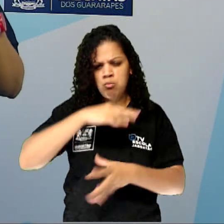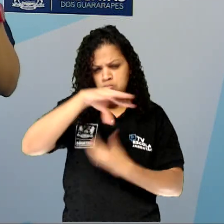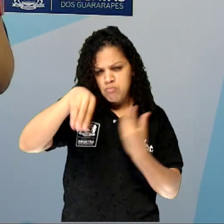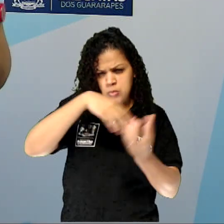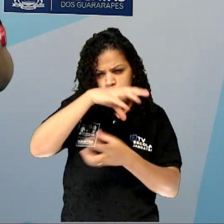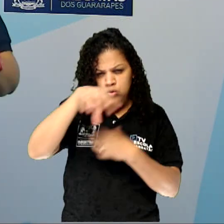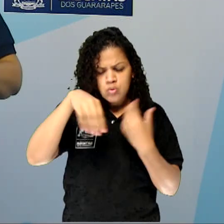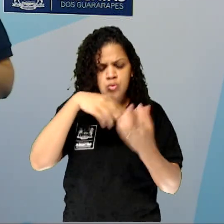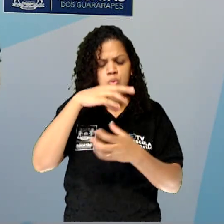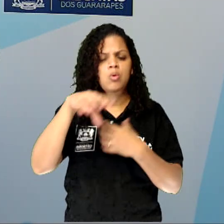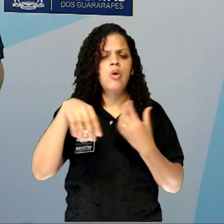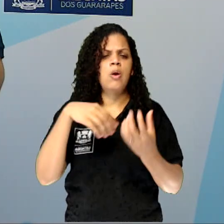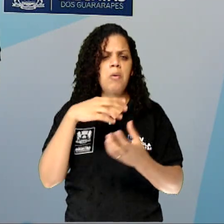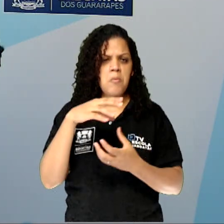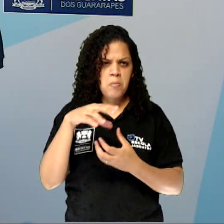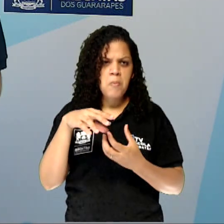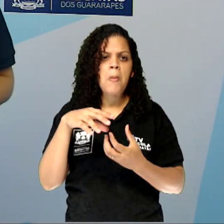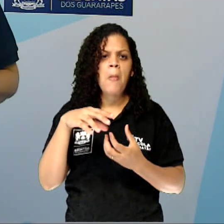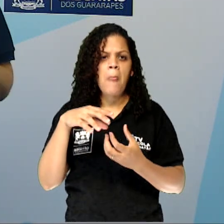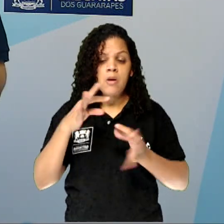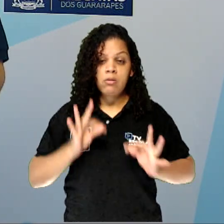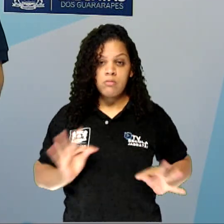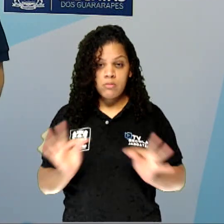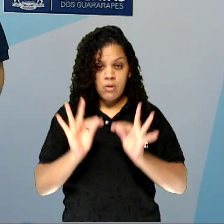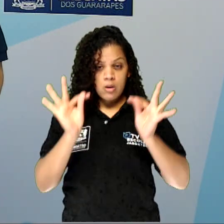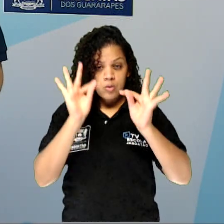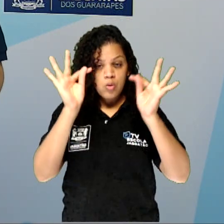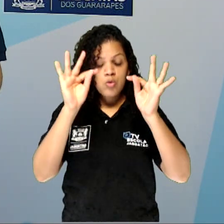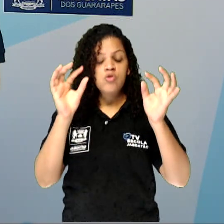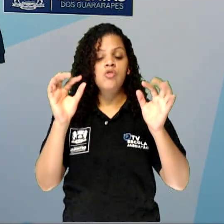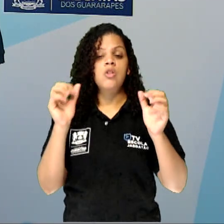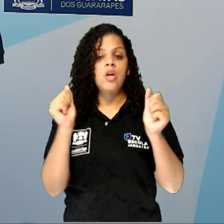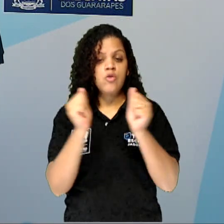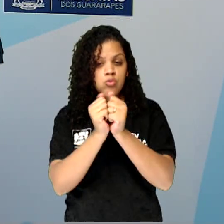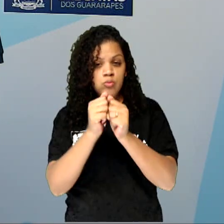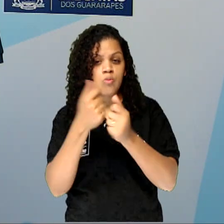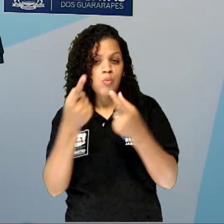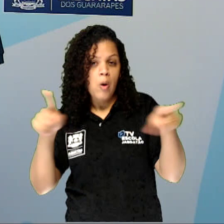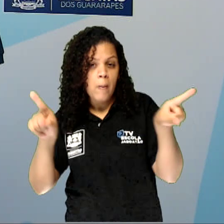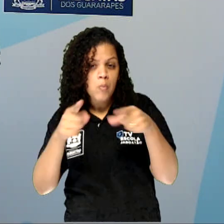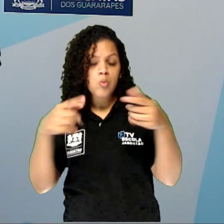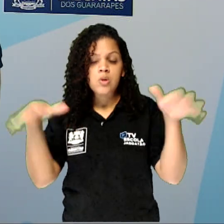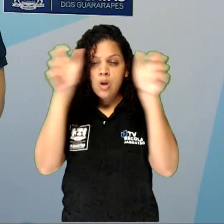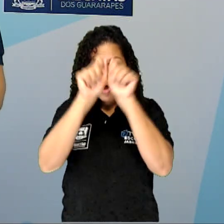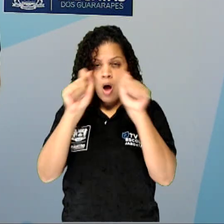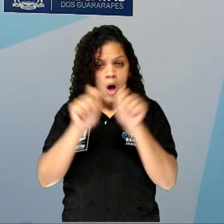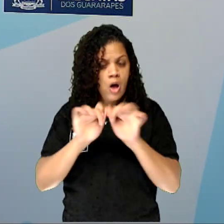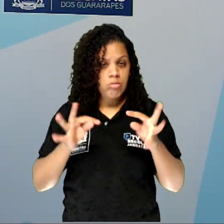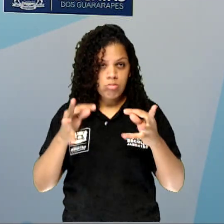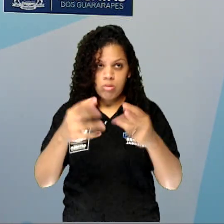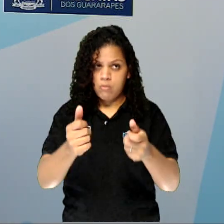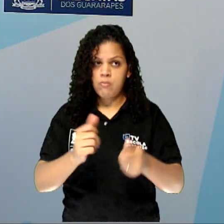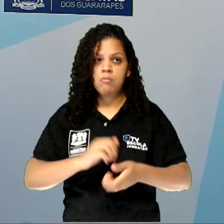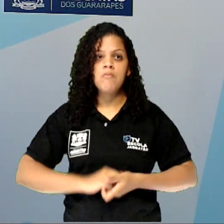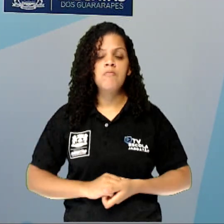muito a tecnologia com a música e com a arte de forma geral. Aí,